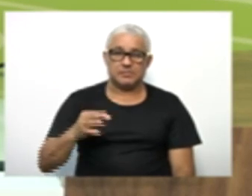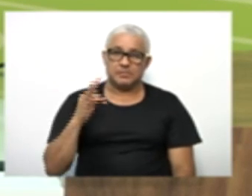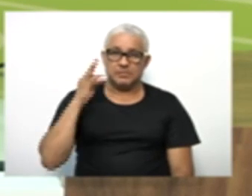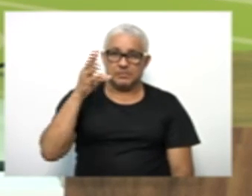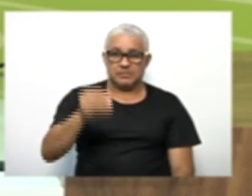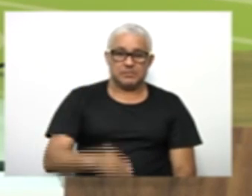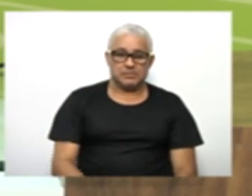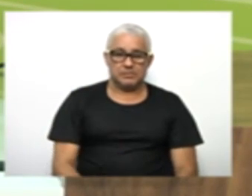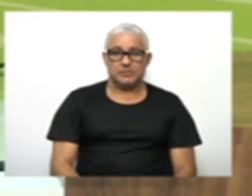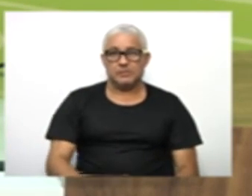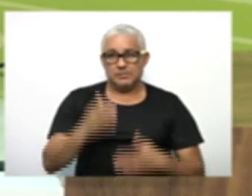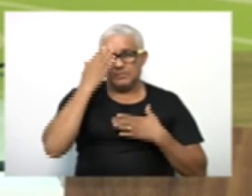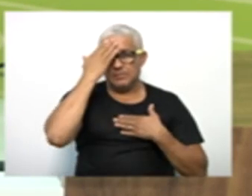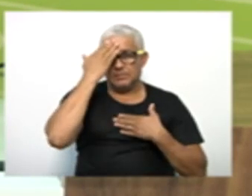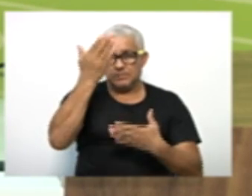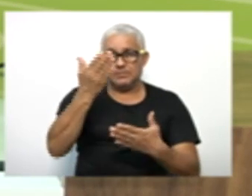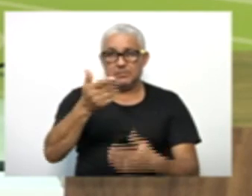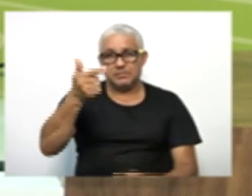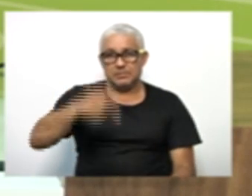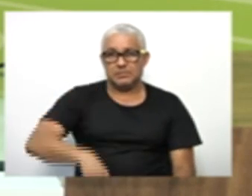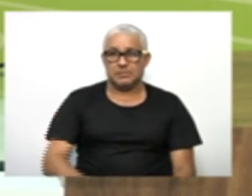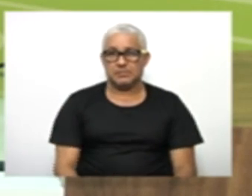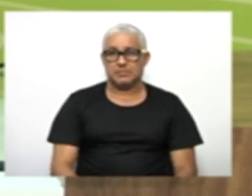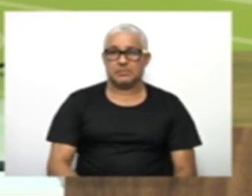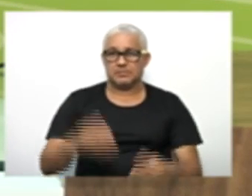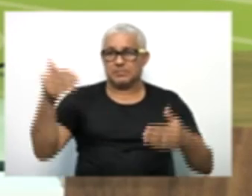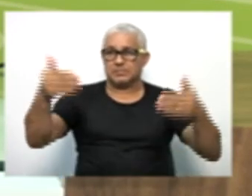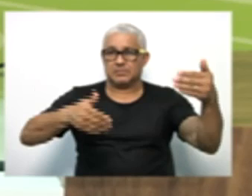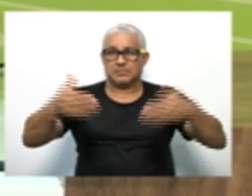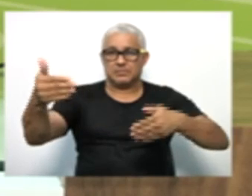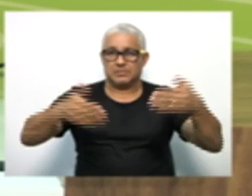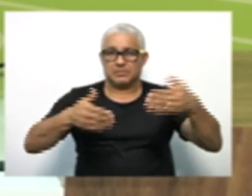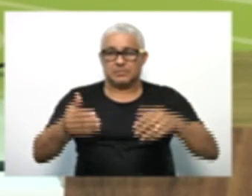só agradecendo aqui mais uma vez a participação